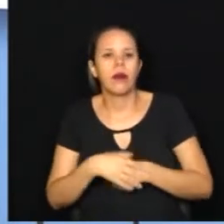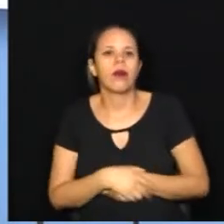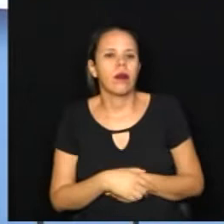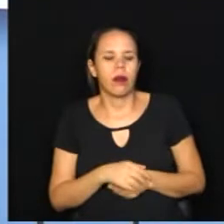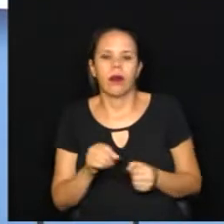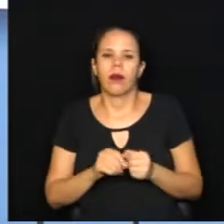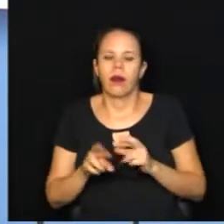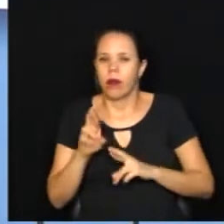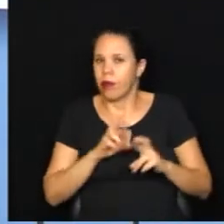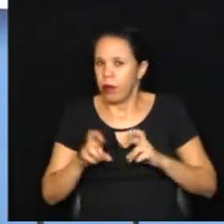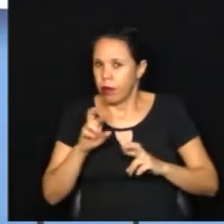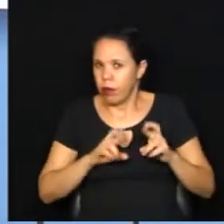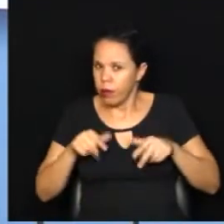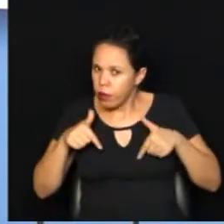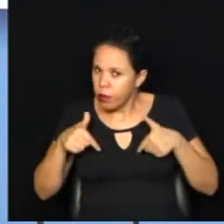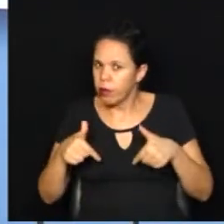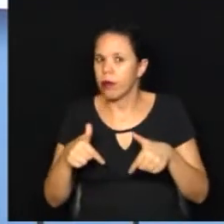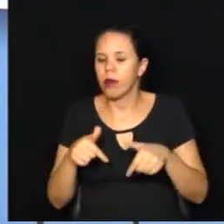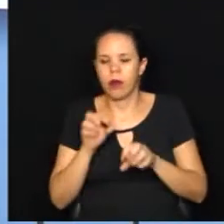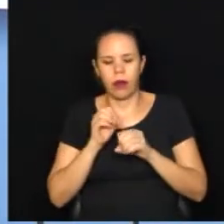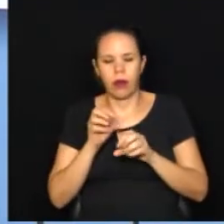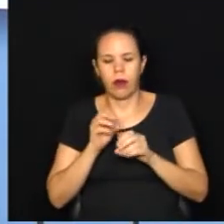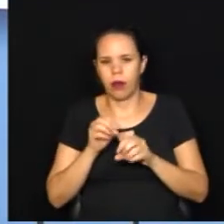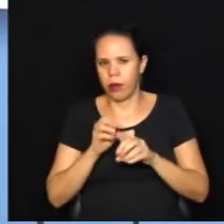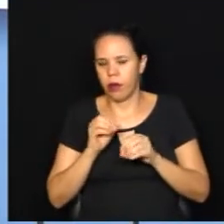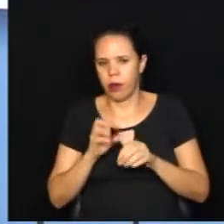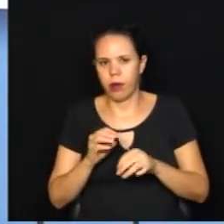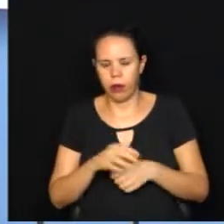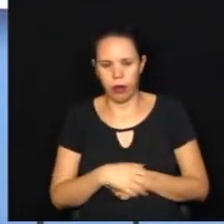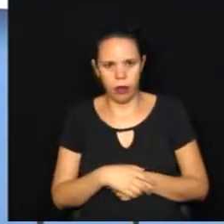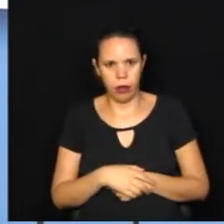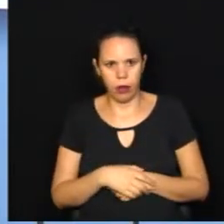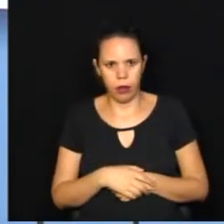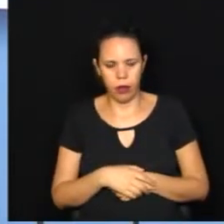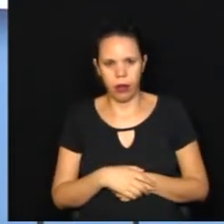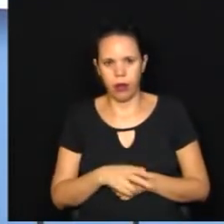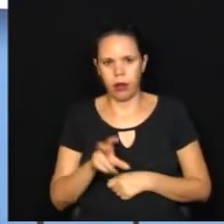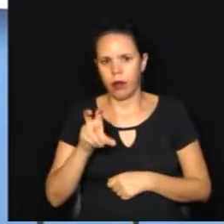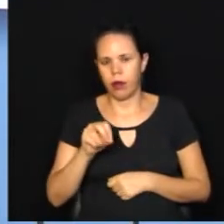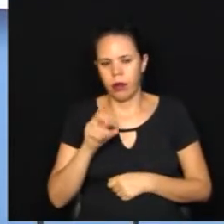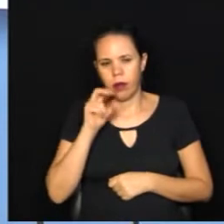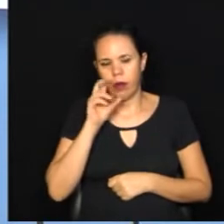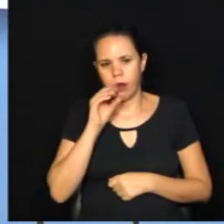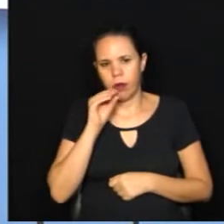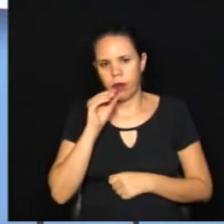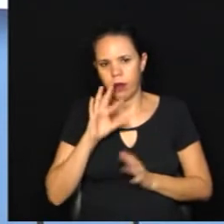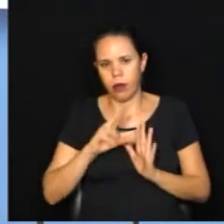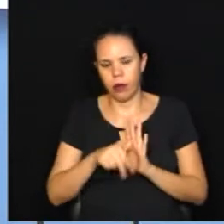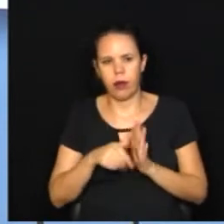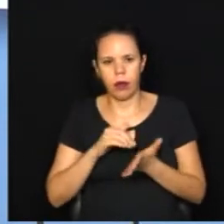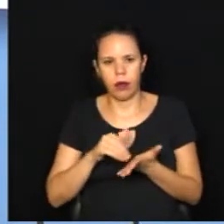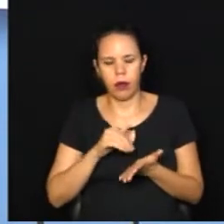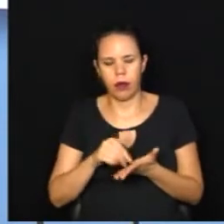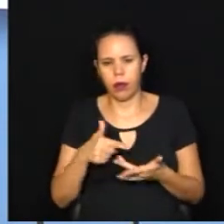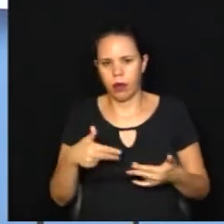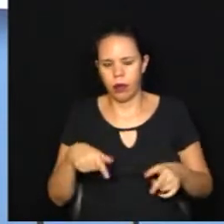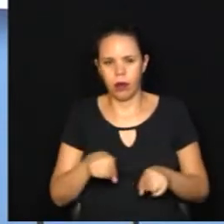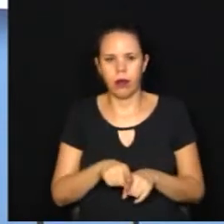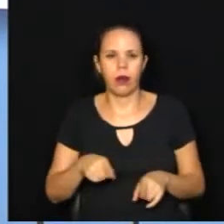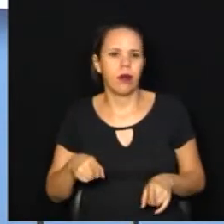e infelizmente tem um motivo, né? Os casos no bairro Jardim Nova Europa estão muito altos, né? O comitê